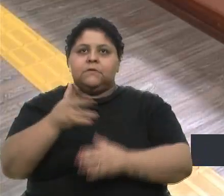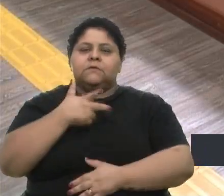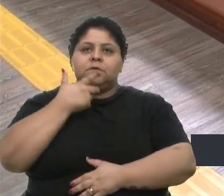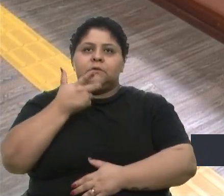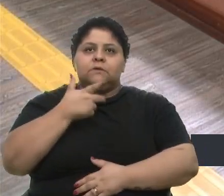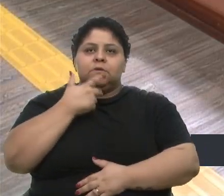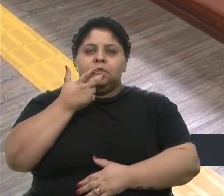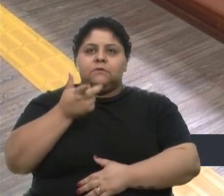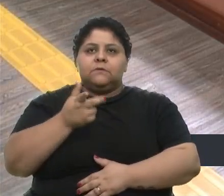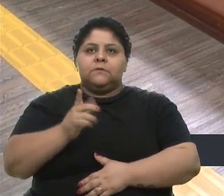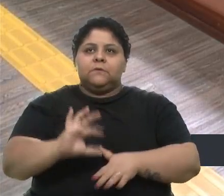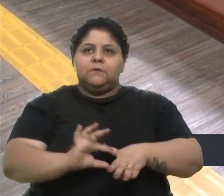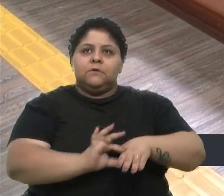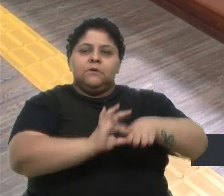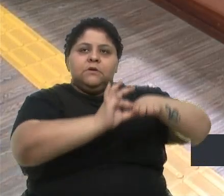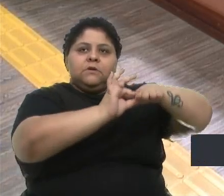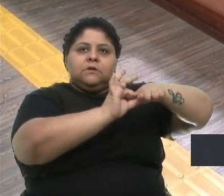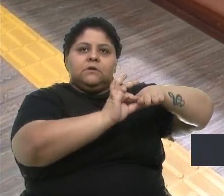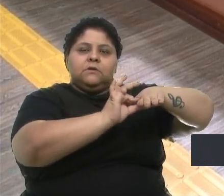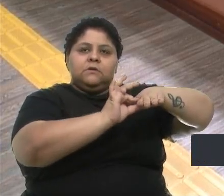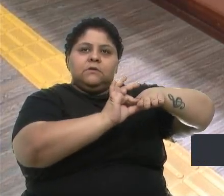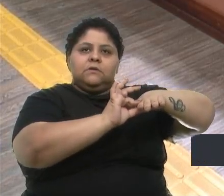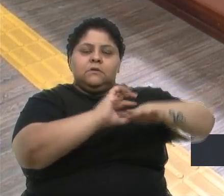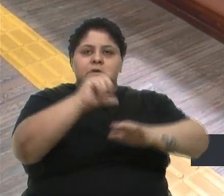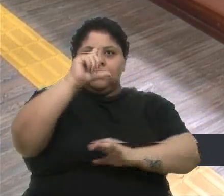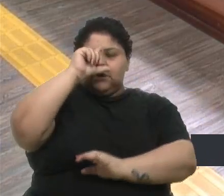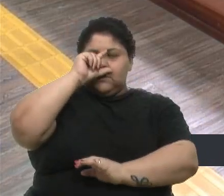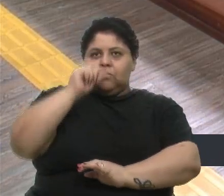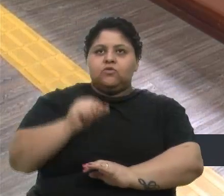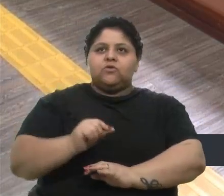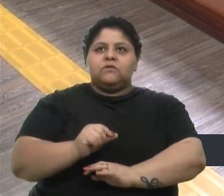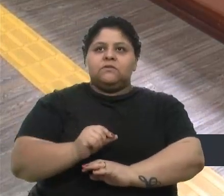Da bancada do PL, Sandro Fantinel na tribuna.